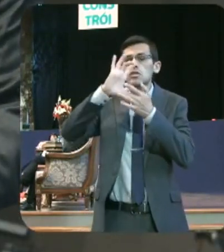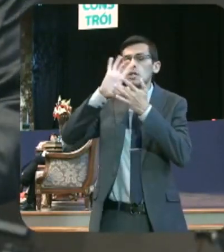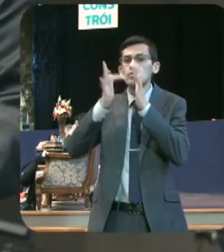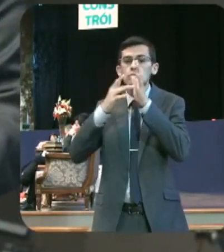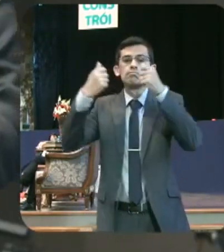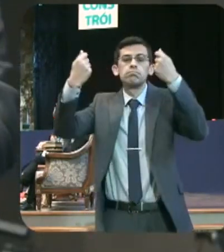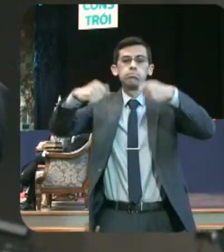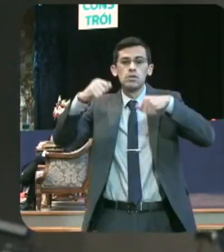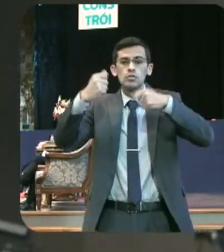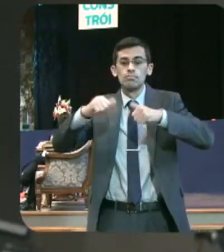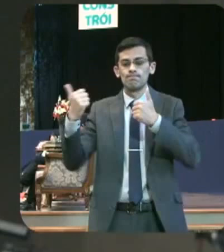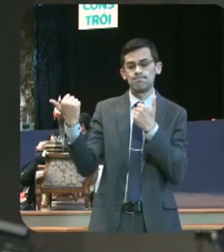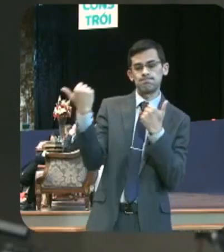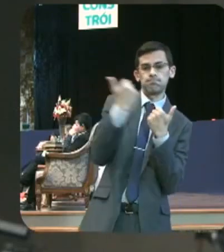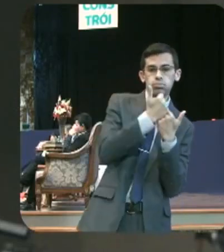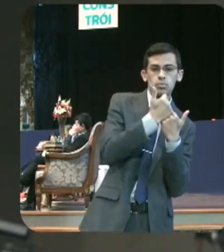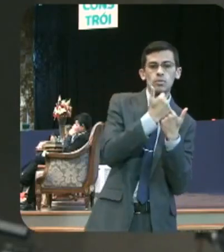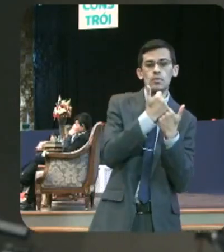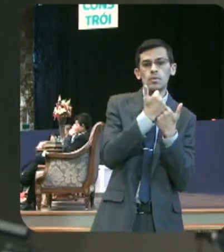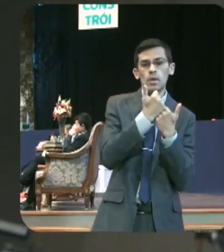o preço?